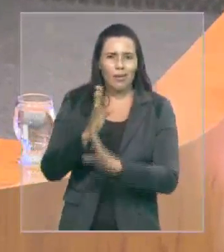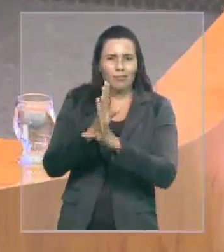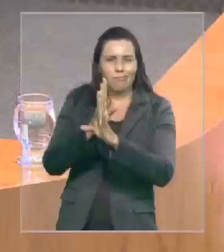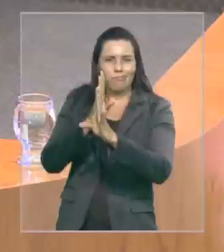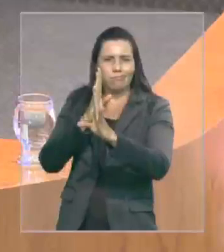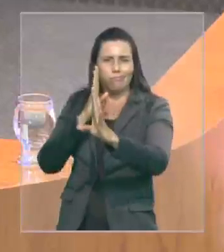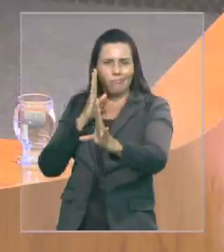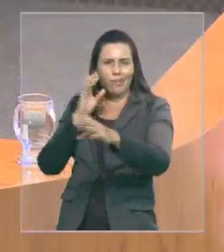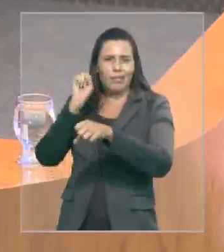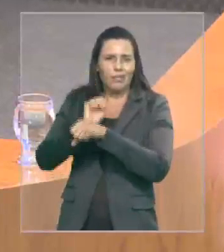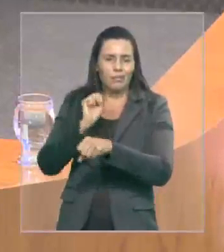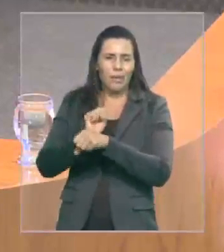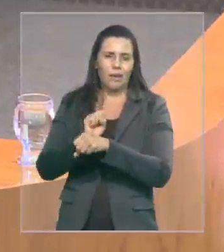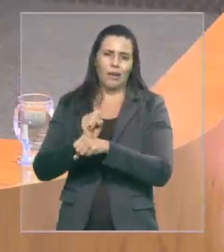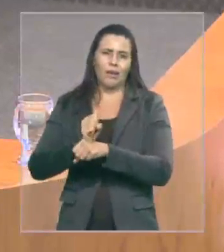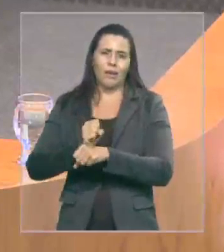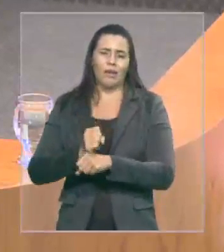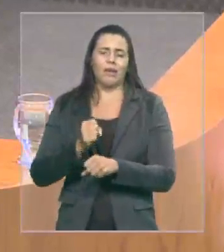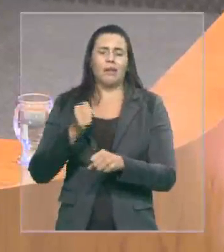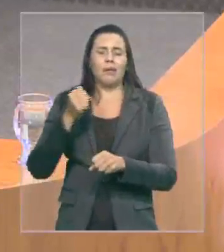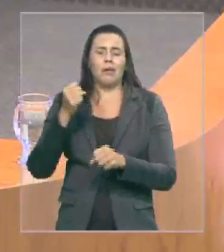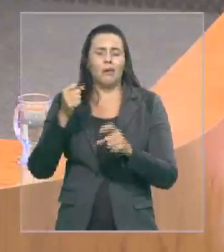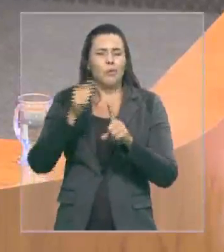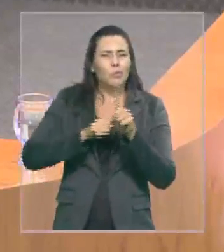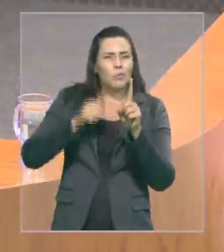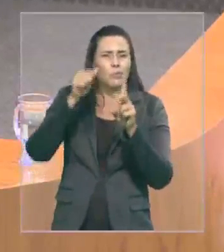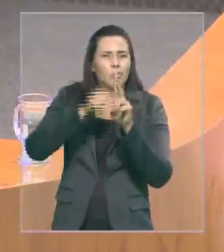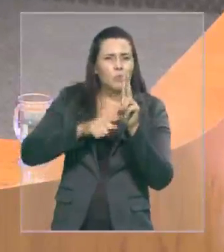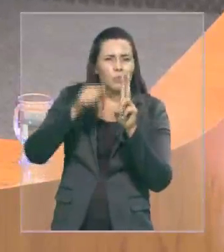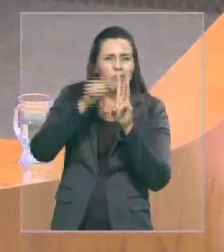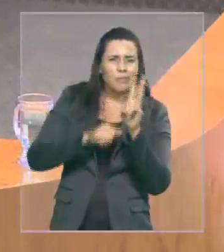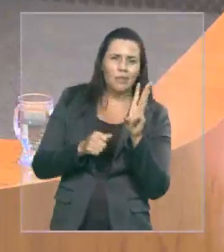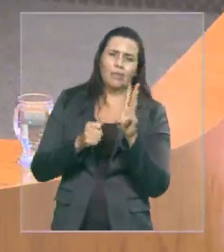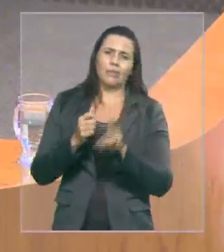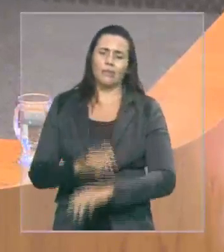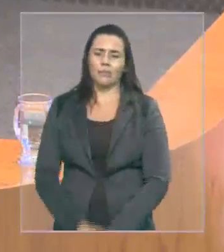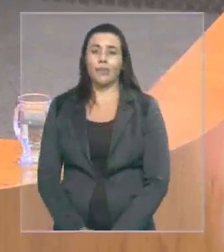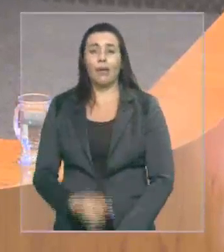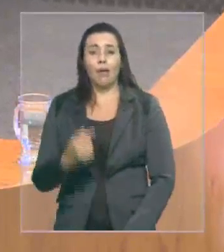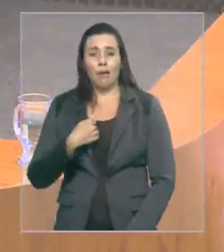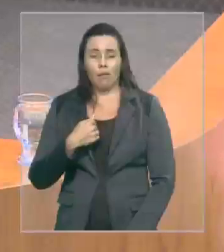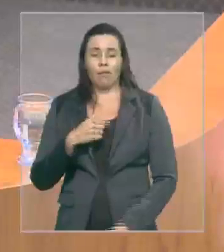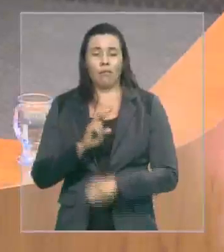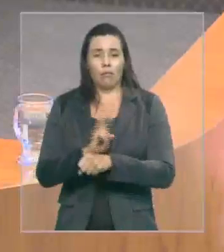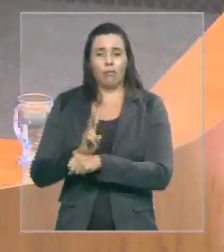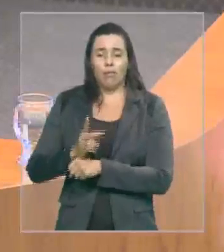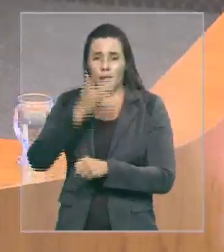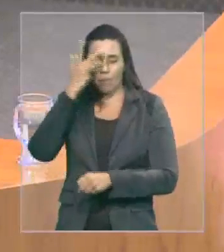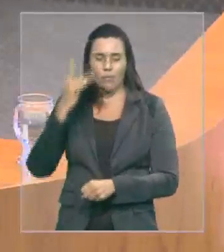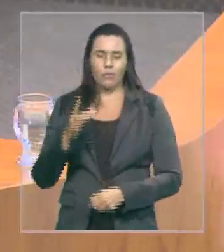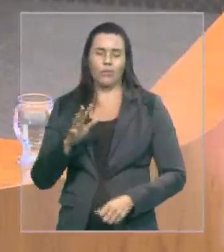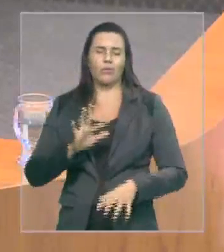marcar uma consulta com 3 meses. Sou defensor das pessoas com câncer. Temos um projeto de lei sendo votado.